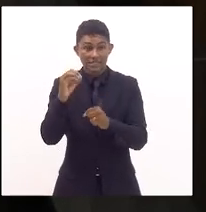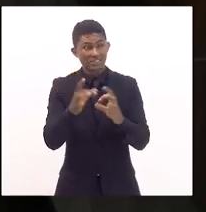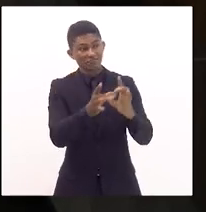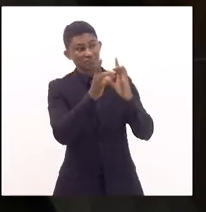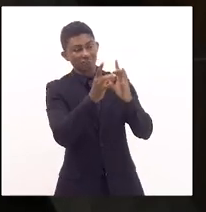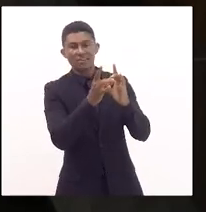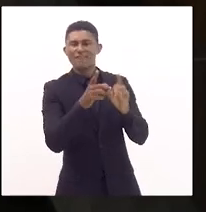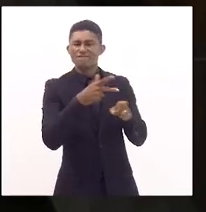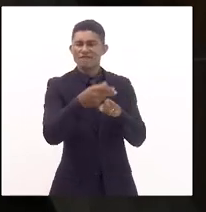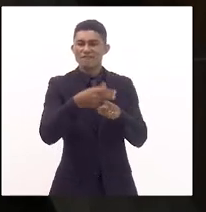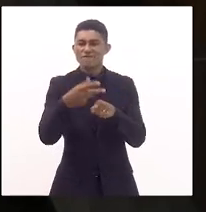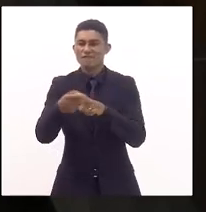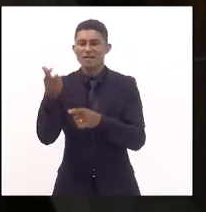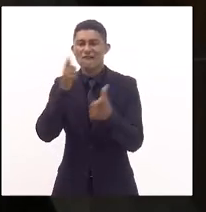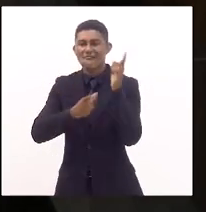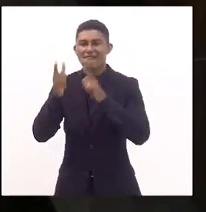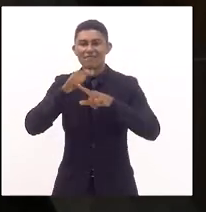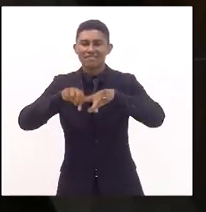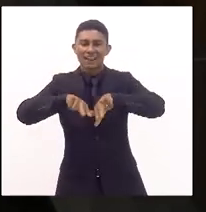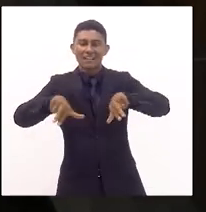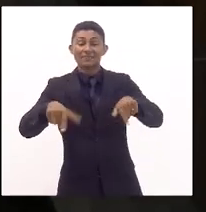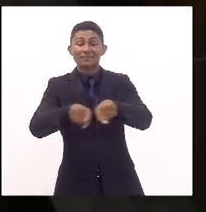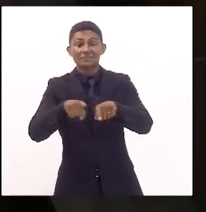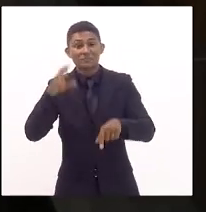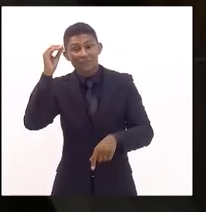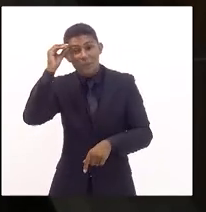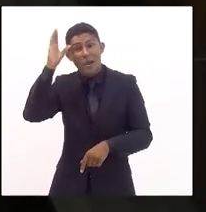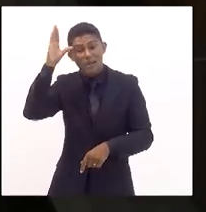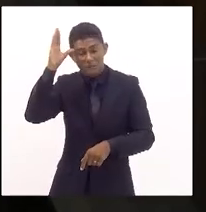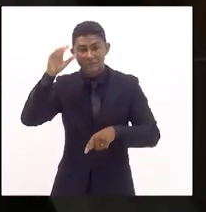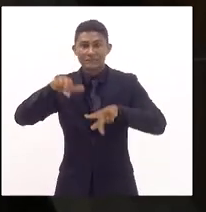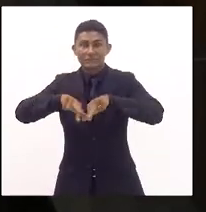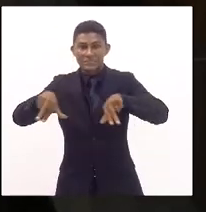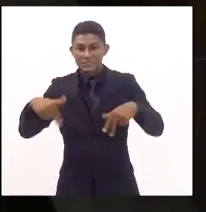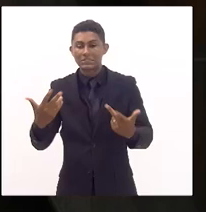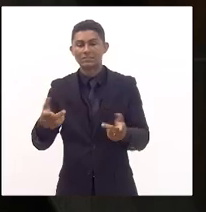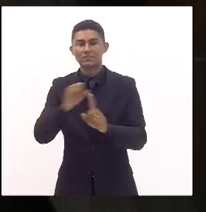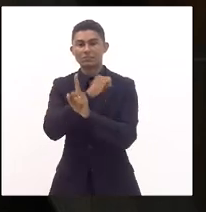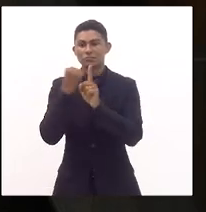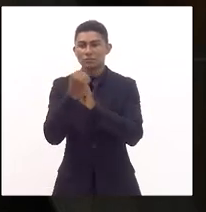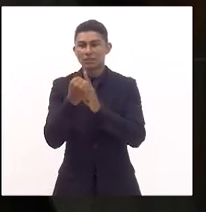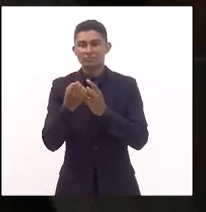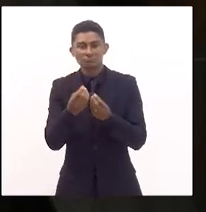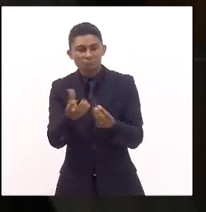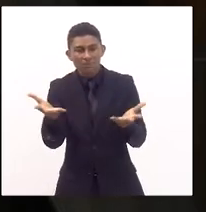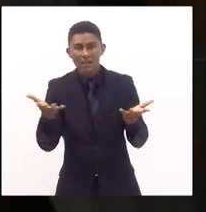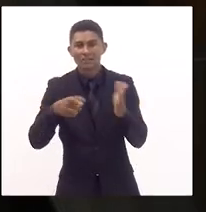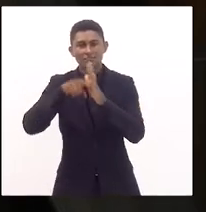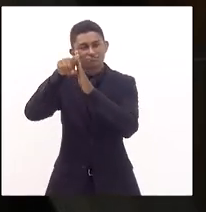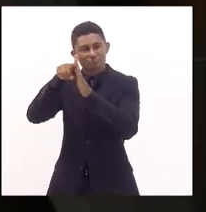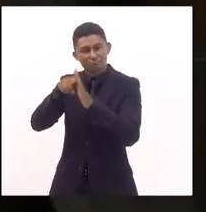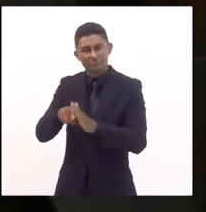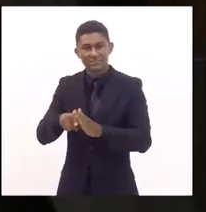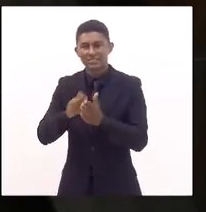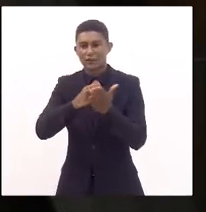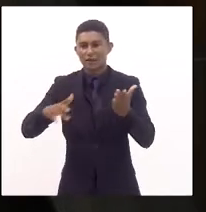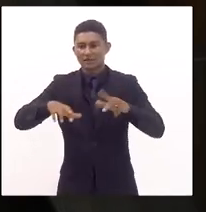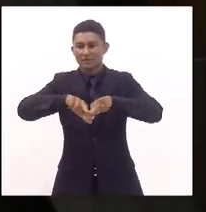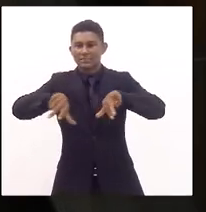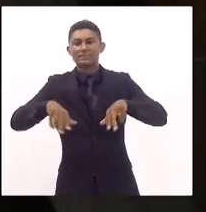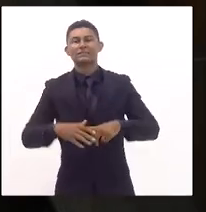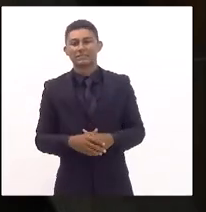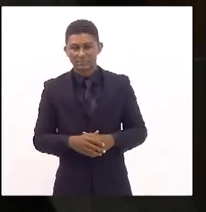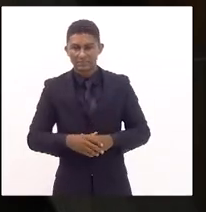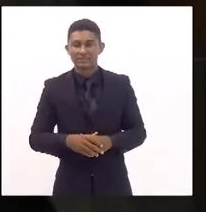de vitórias, de muito conhecimento construído, muito conhecimento socializado, muita pesquisa, muita atividade de extensão, e muitos